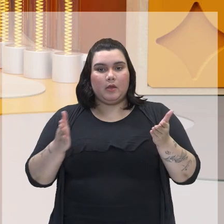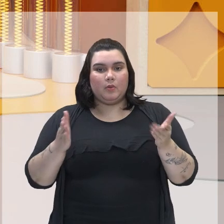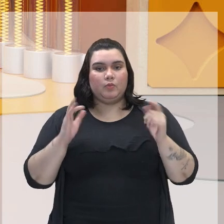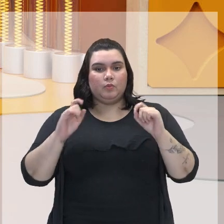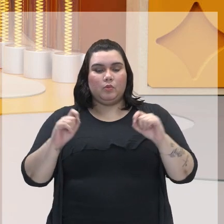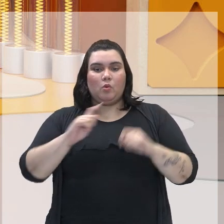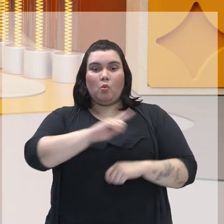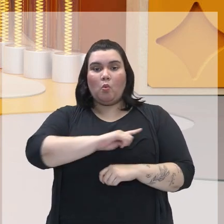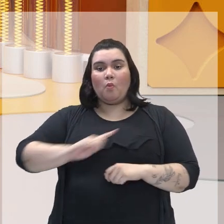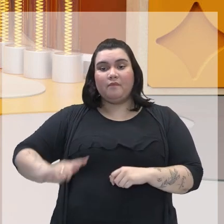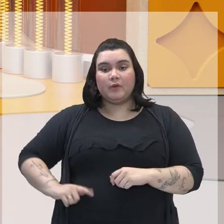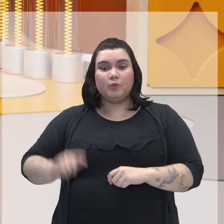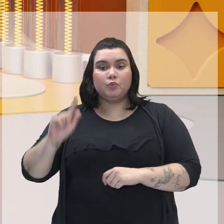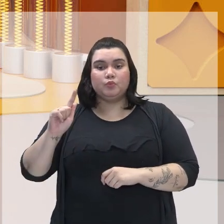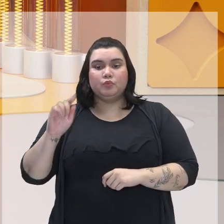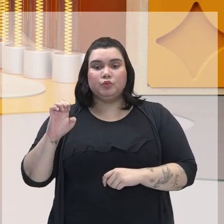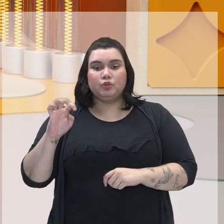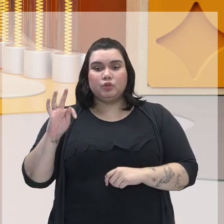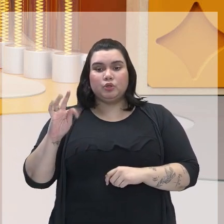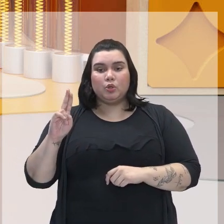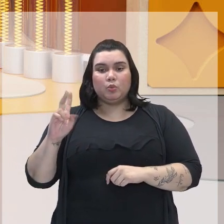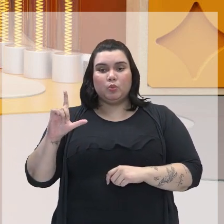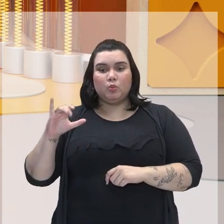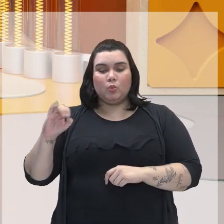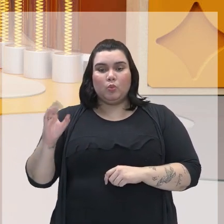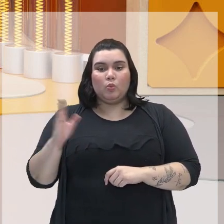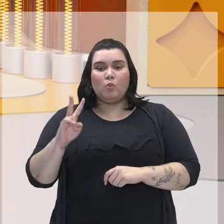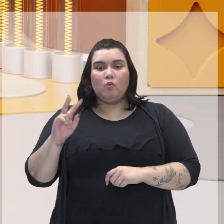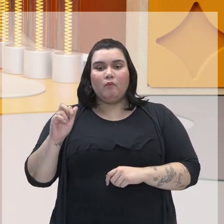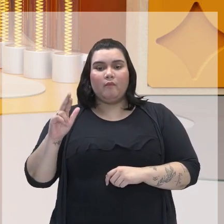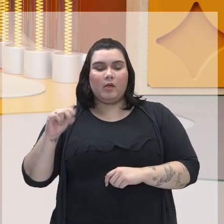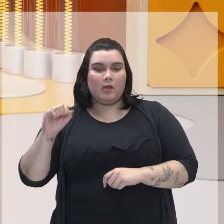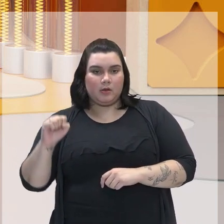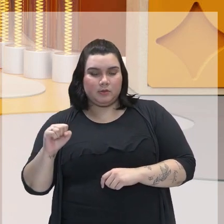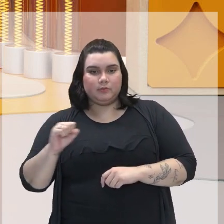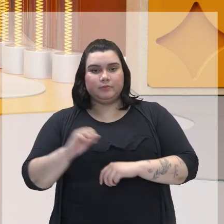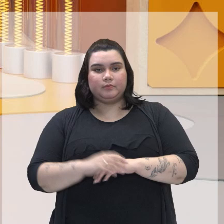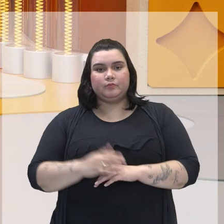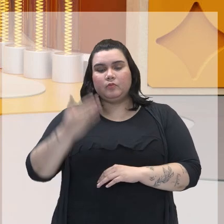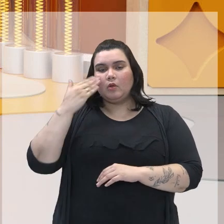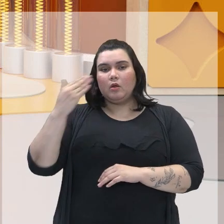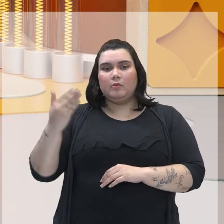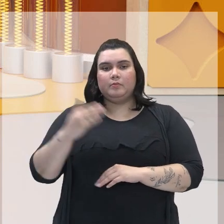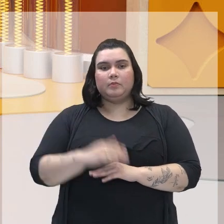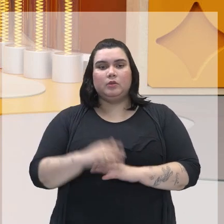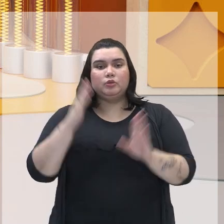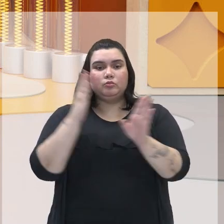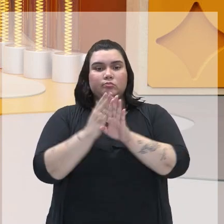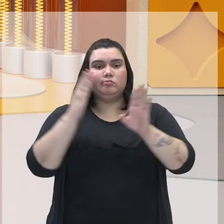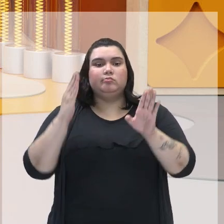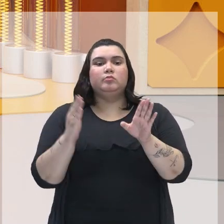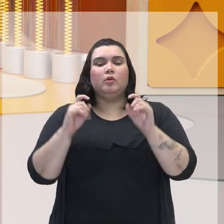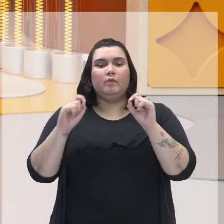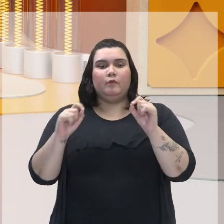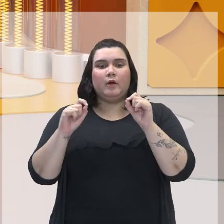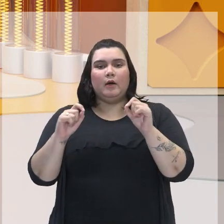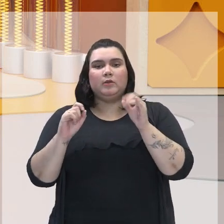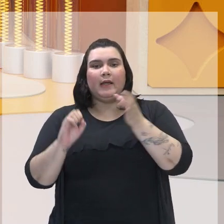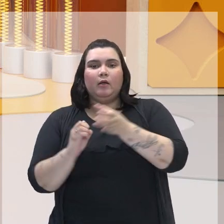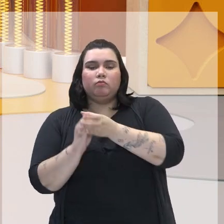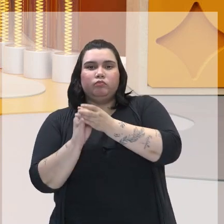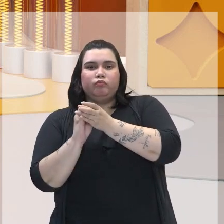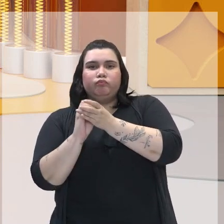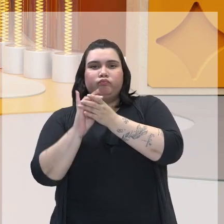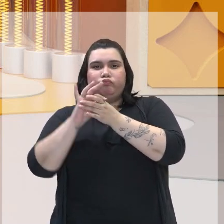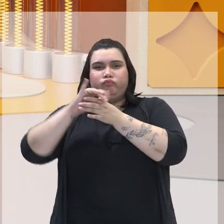governo de Getúlio Vargas. E como é que ele vai existir? Primeiro porque nós vamos ter ali a descoberta da vulcanização por Charles Goodyear,